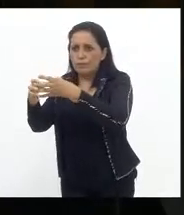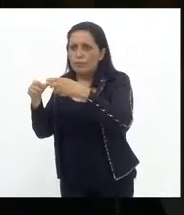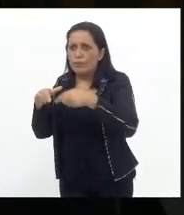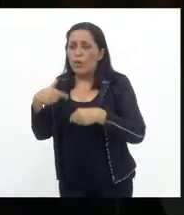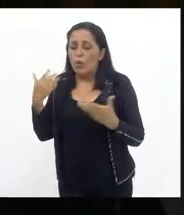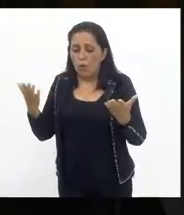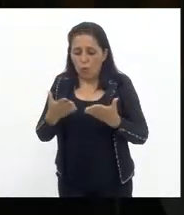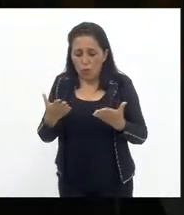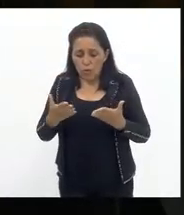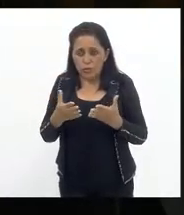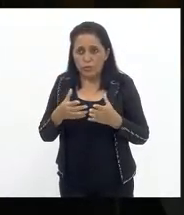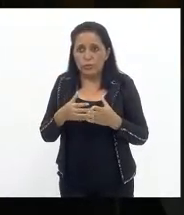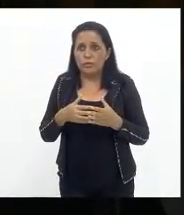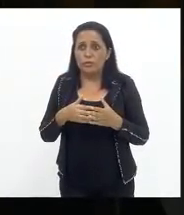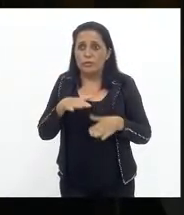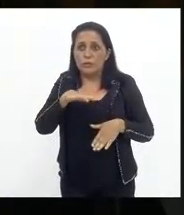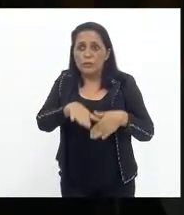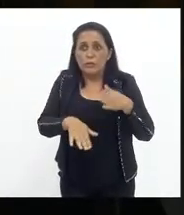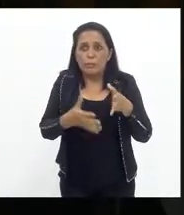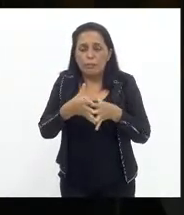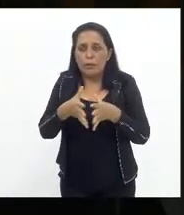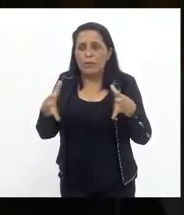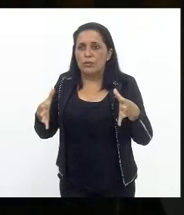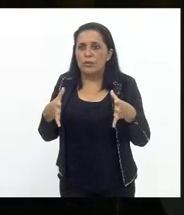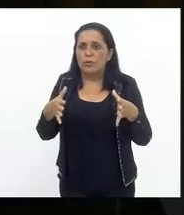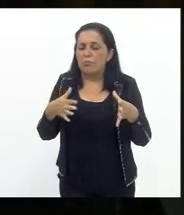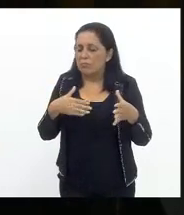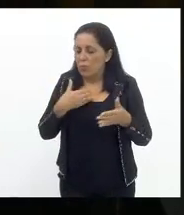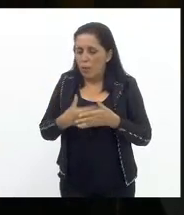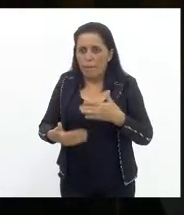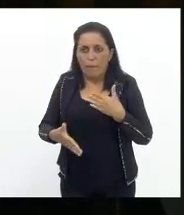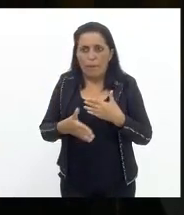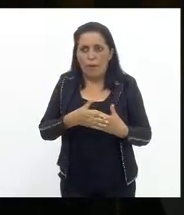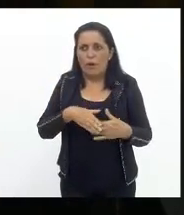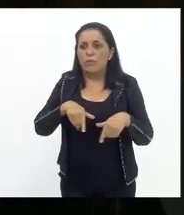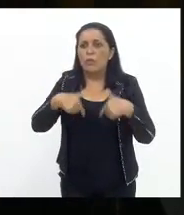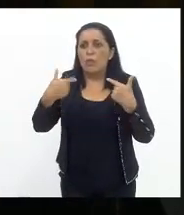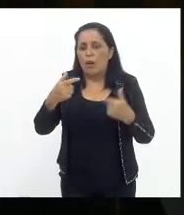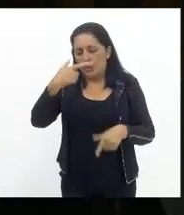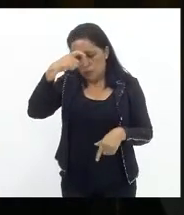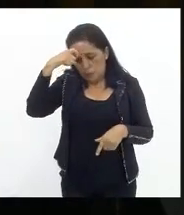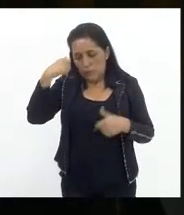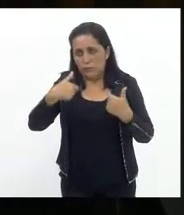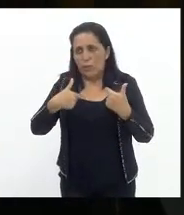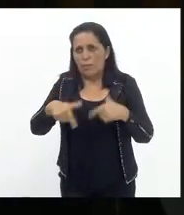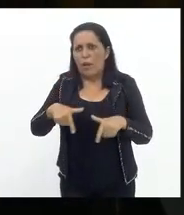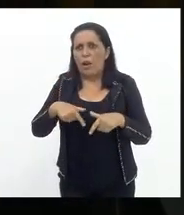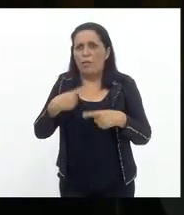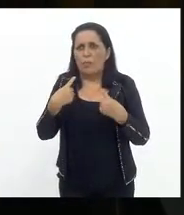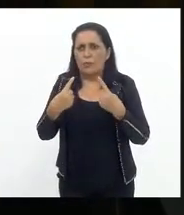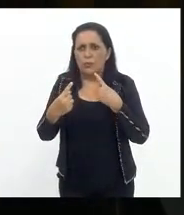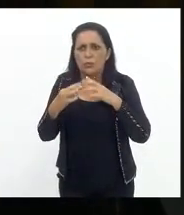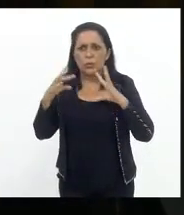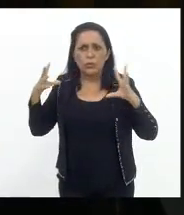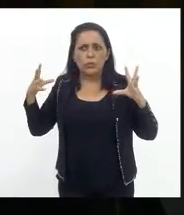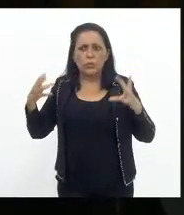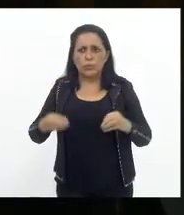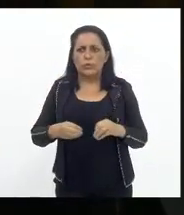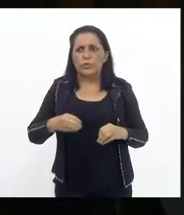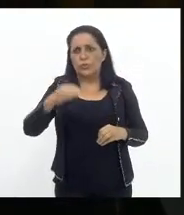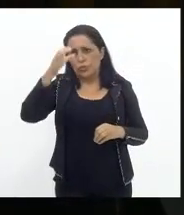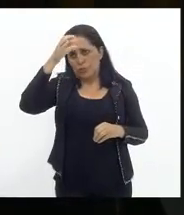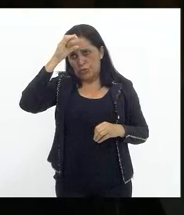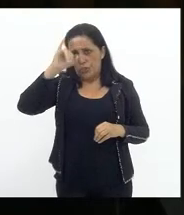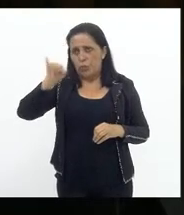e, custe o que custar, nós discutiremos aqui todas as condições, deputada Tia Ju, que também defende muito